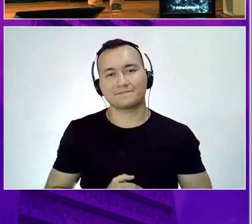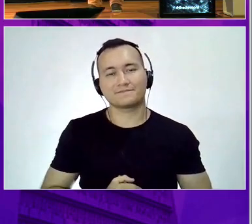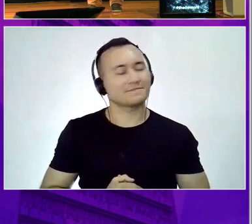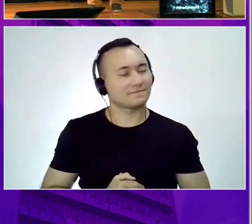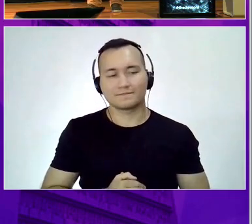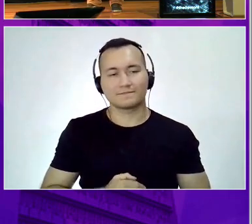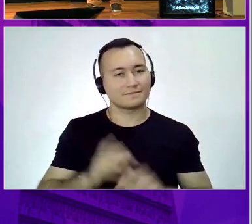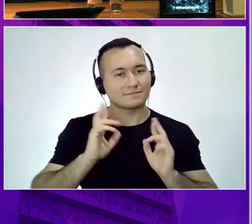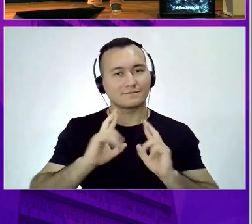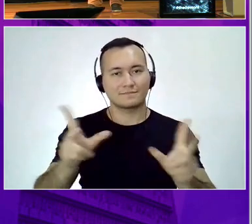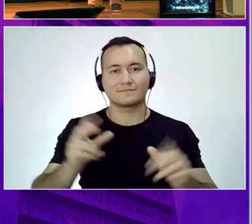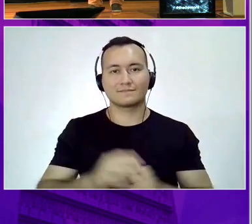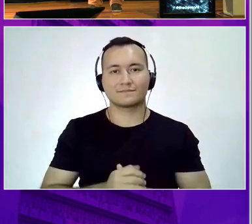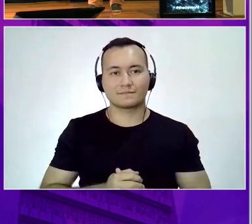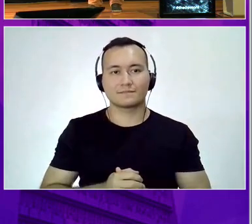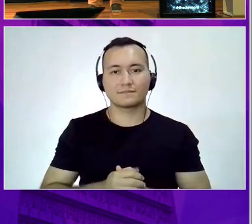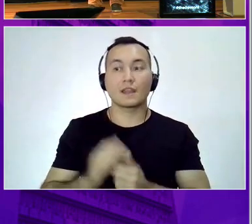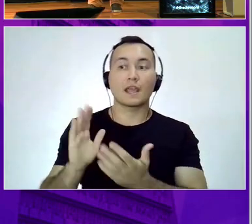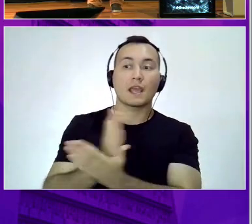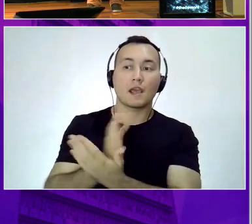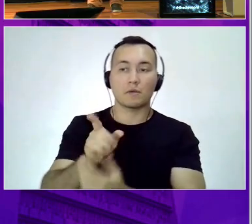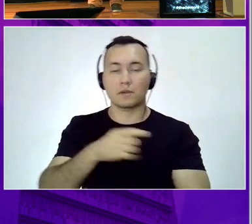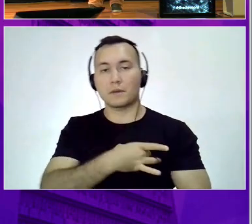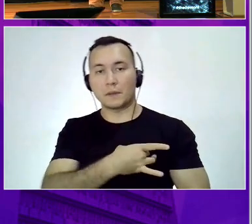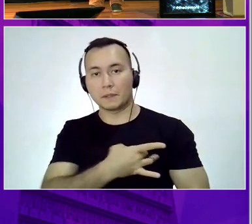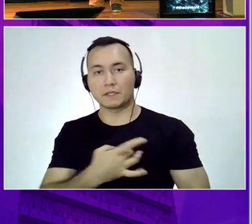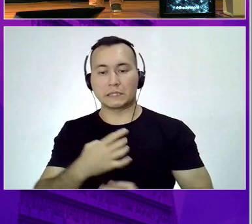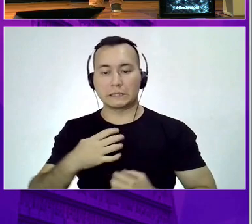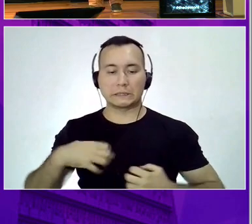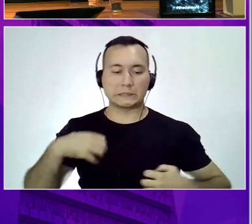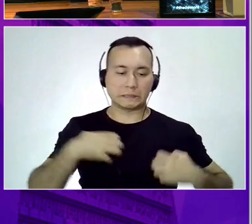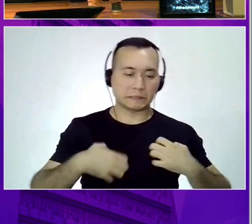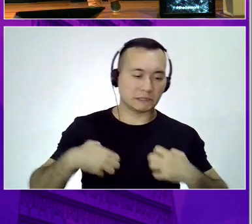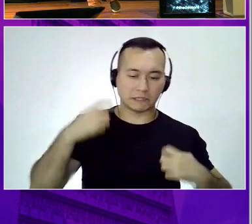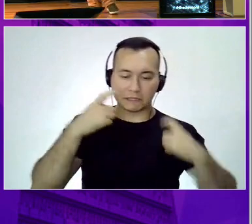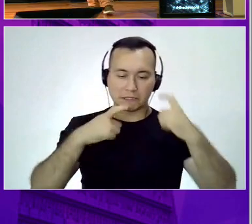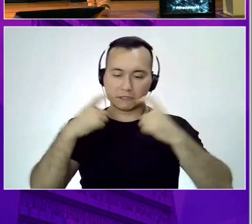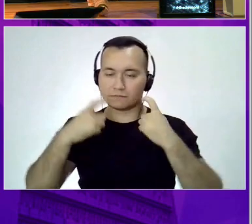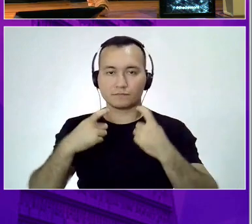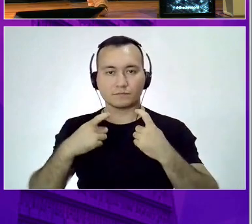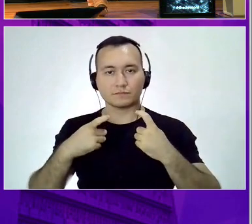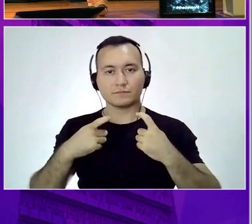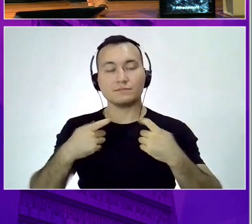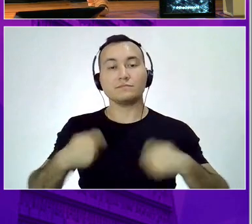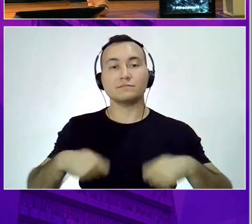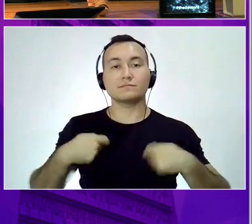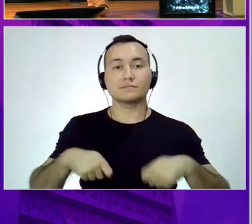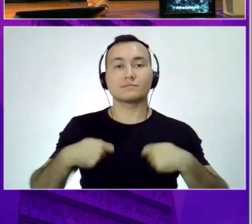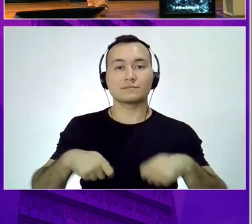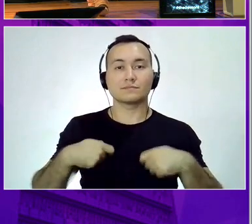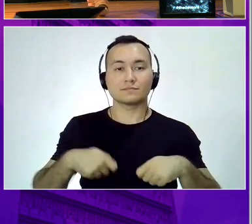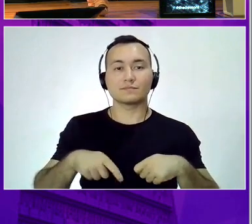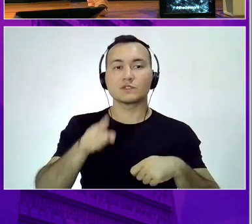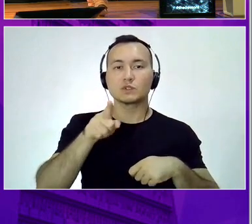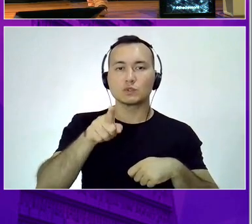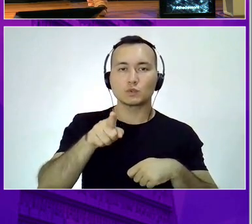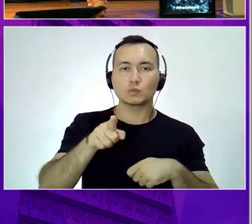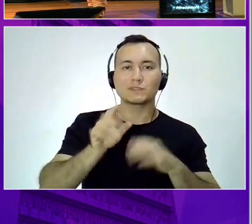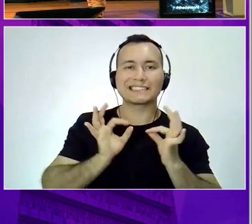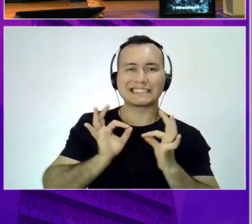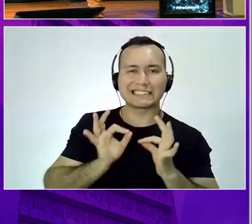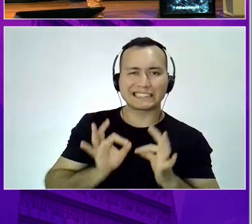com medo, outras estão com receio, né? Estão com algum cenário. Então é isso que a gente vai tentar trazer